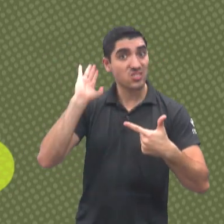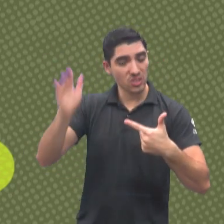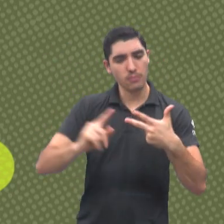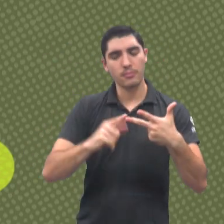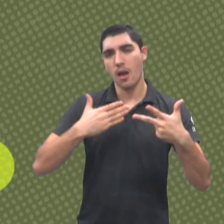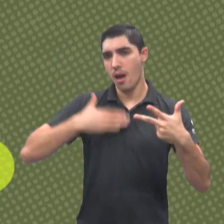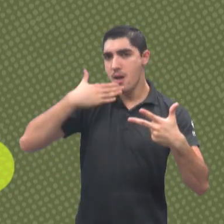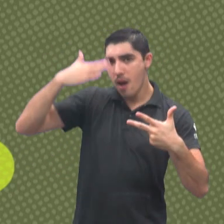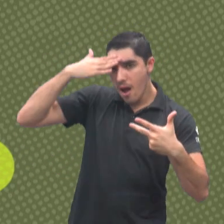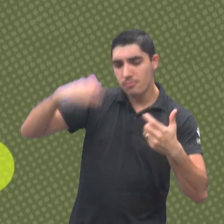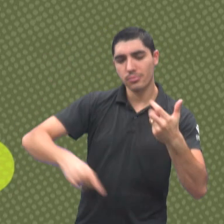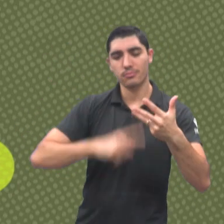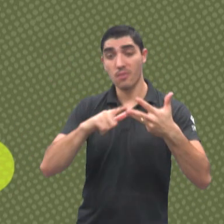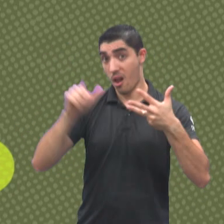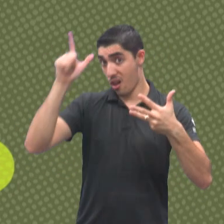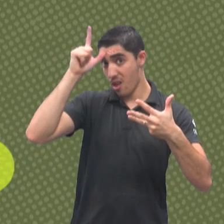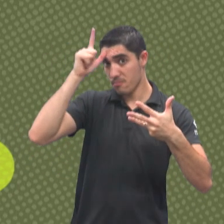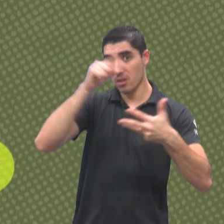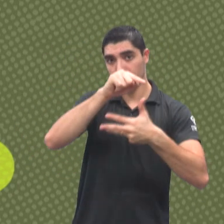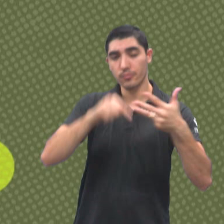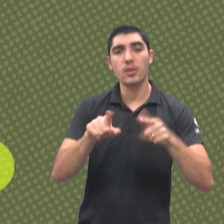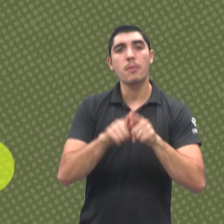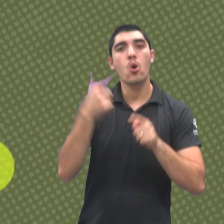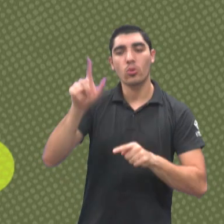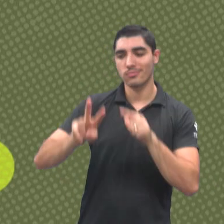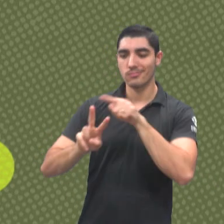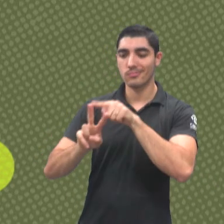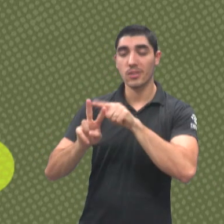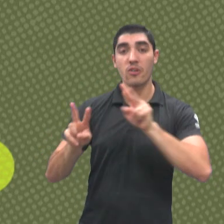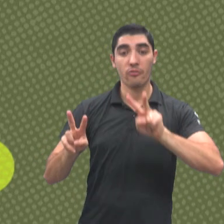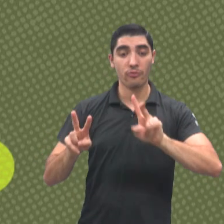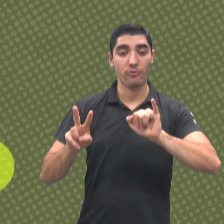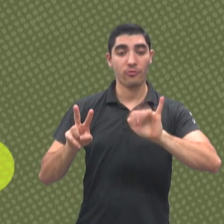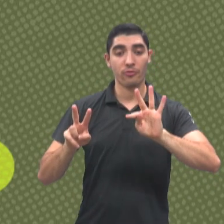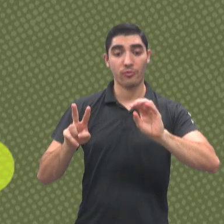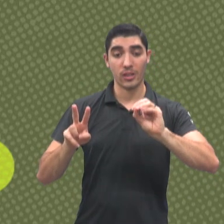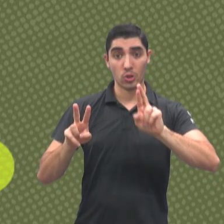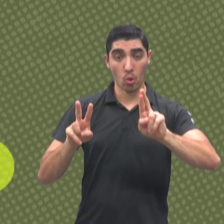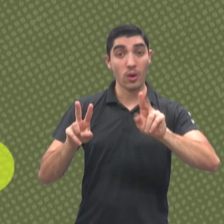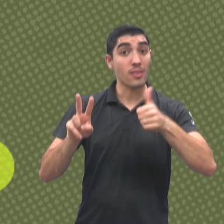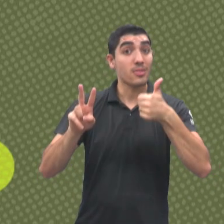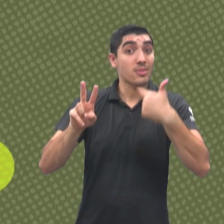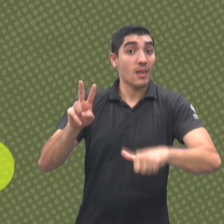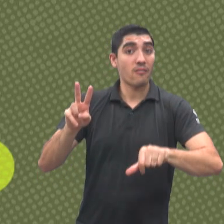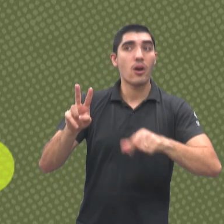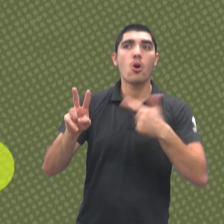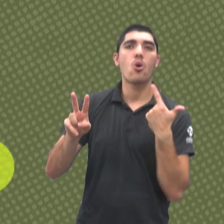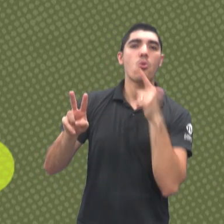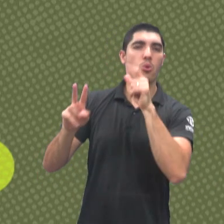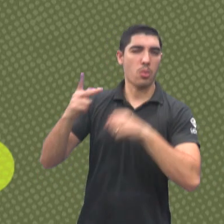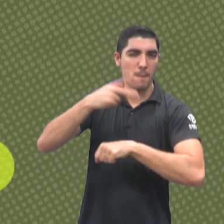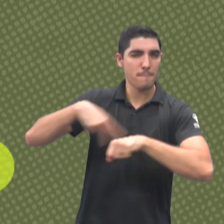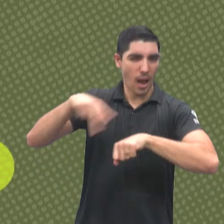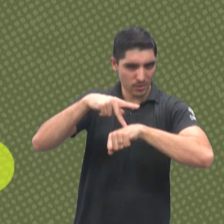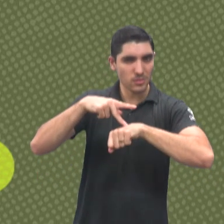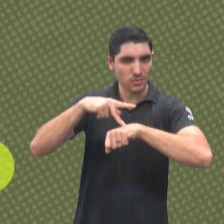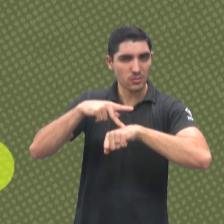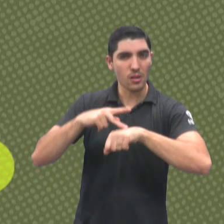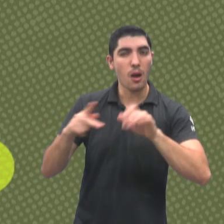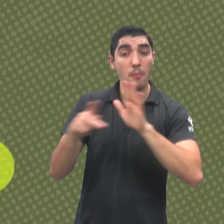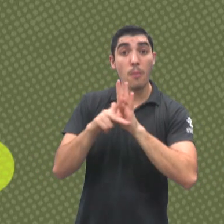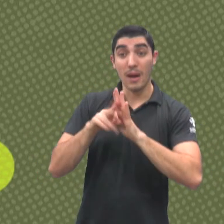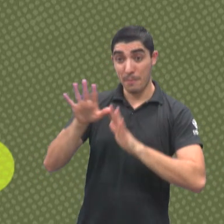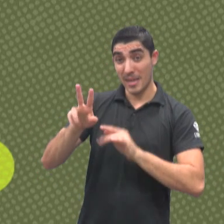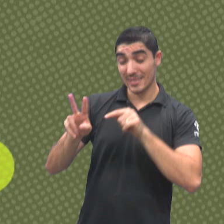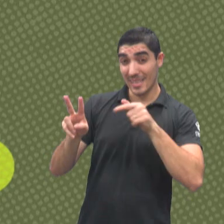alemão. O outro reforço é o central Vitor Babu, que estava no voleibol da Bulgária, mas antes de ir para a Europa, ele passou 3 anos